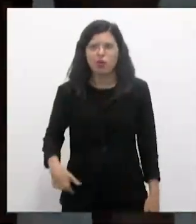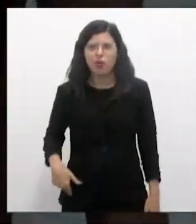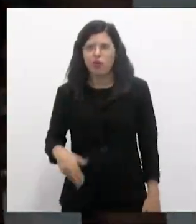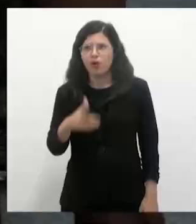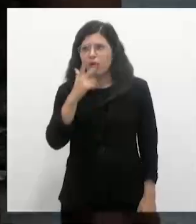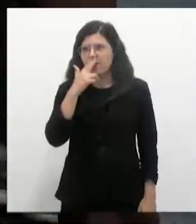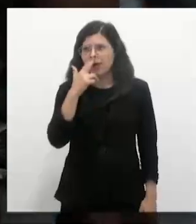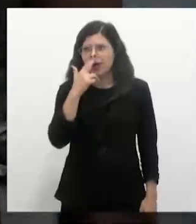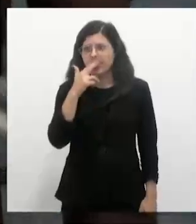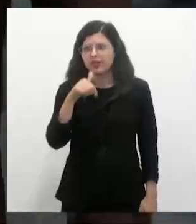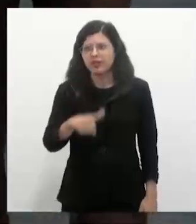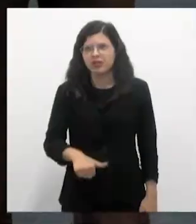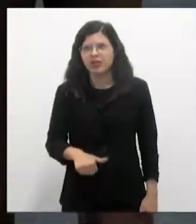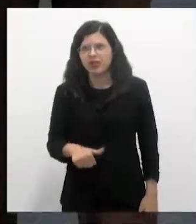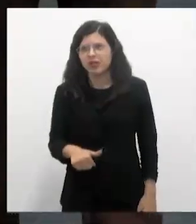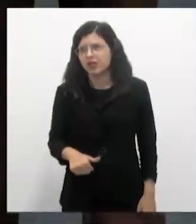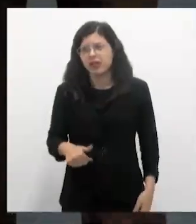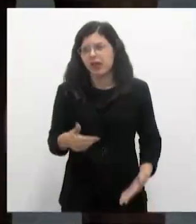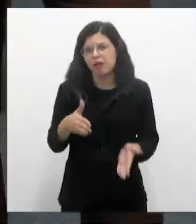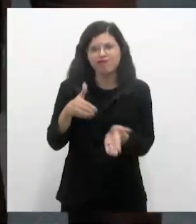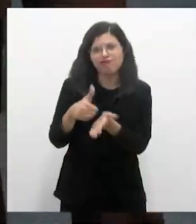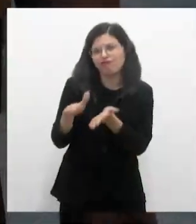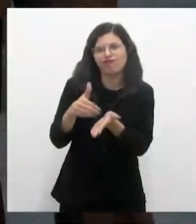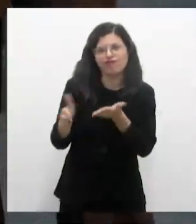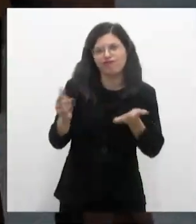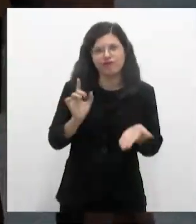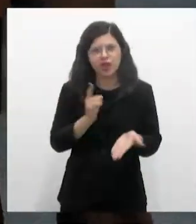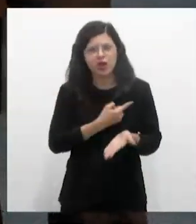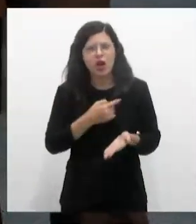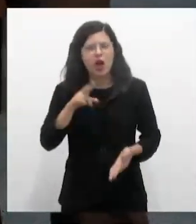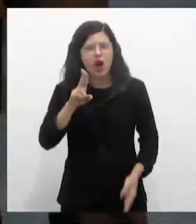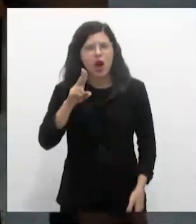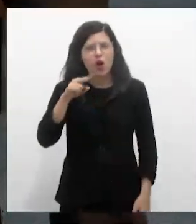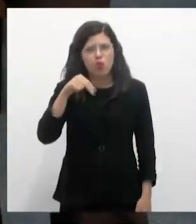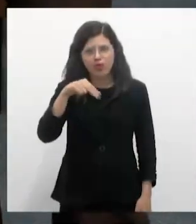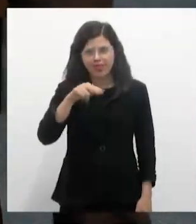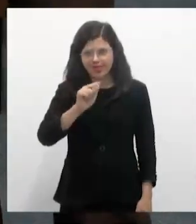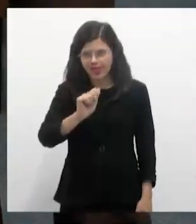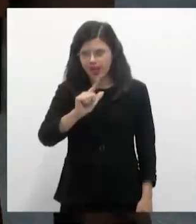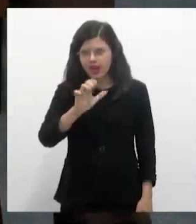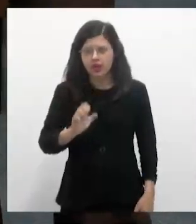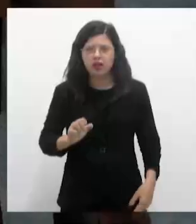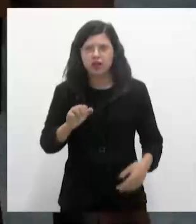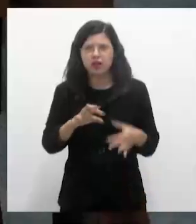apagar as luzes e ir para casa. A UNALI, através da UNALI, União Nacional dos